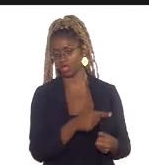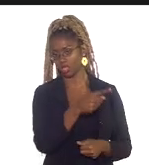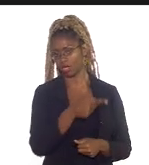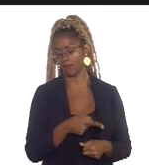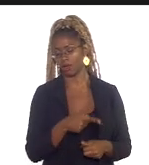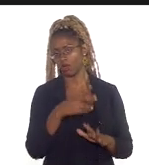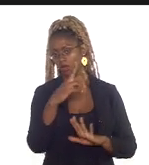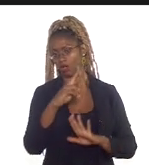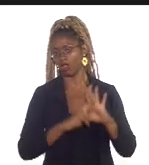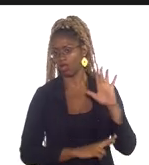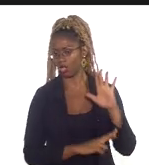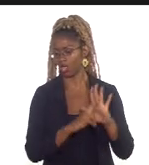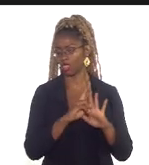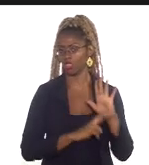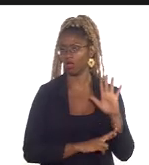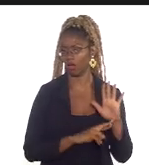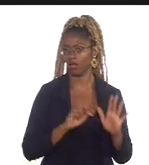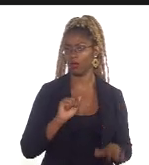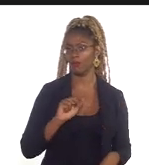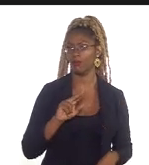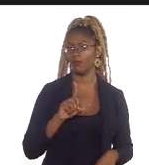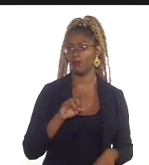de auditoria, a ANP